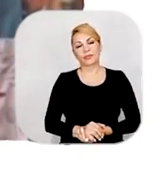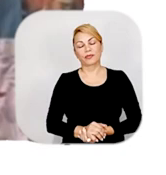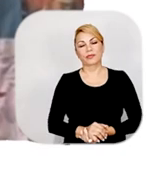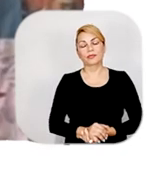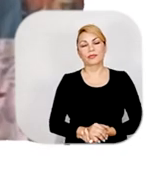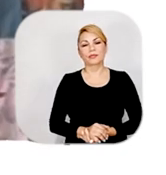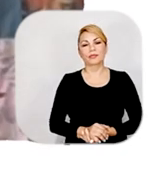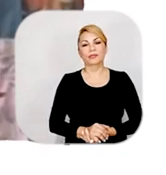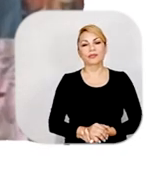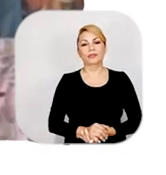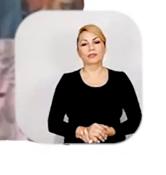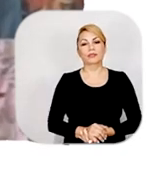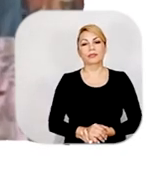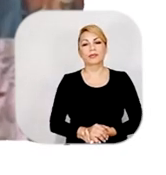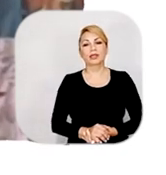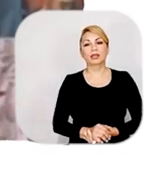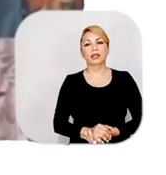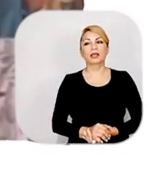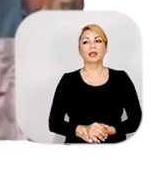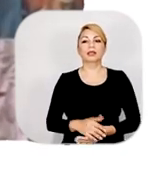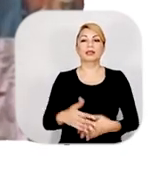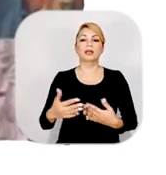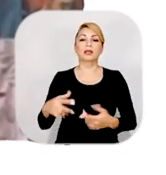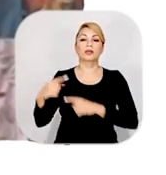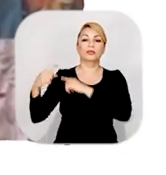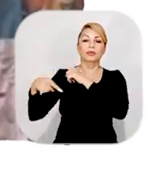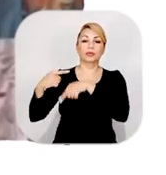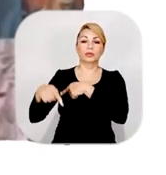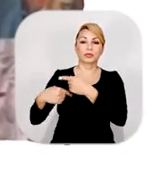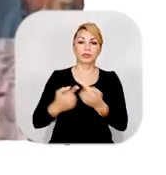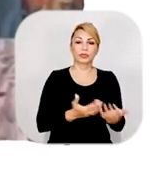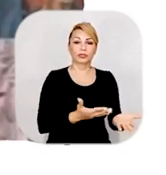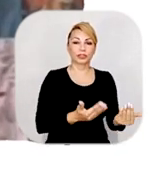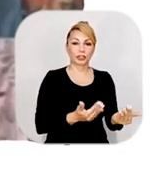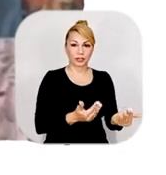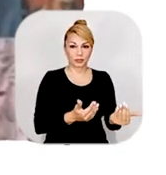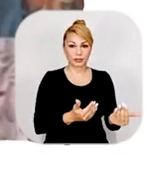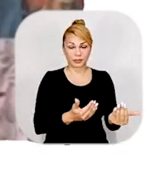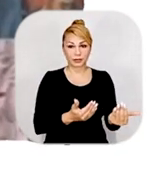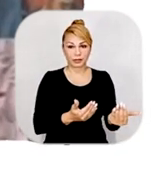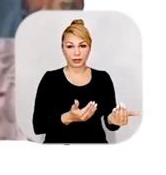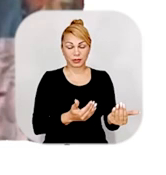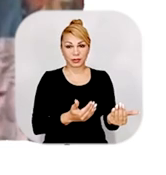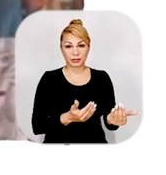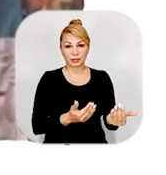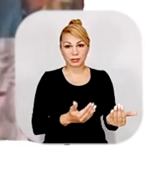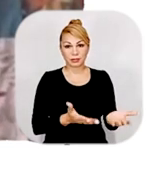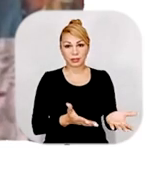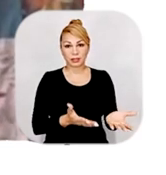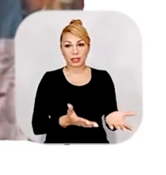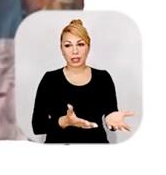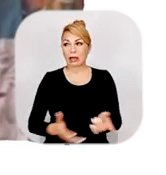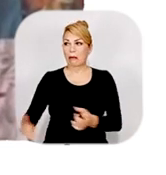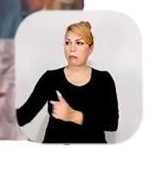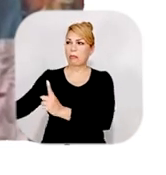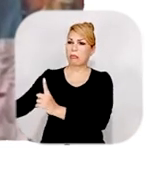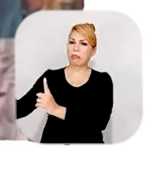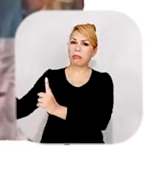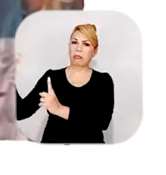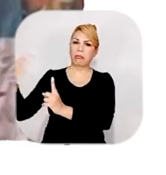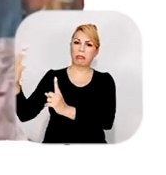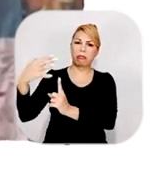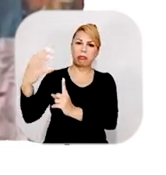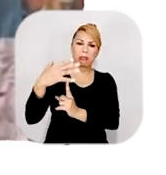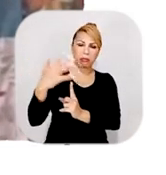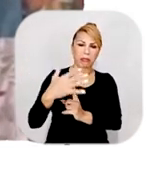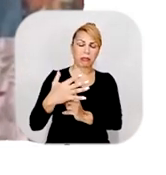os jovens gerações não aprendem essas músicas. A pressão de fora é tão grande, né? O